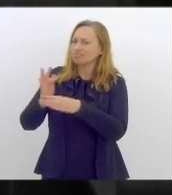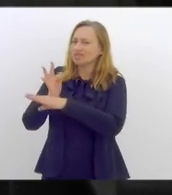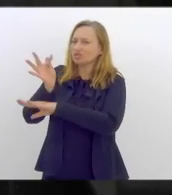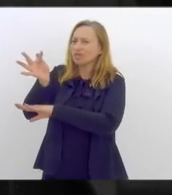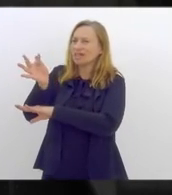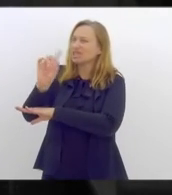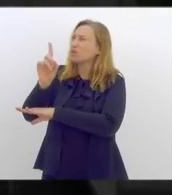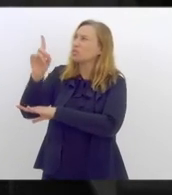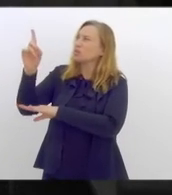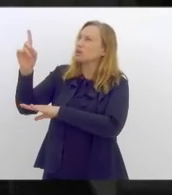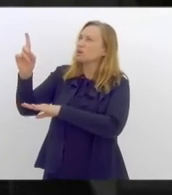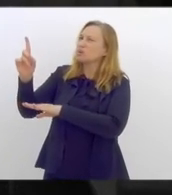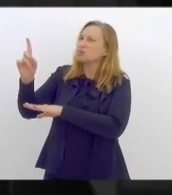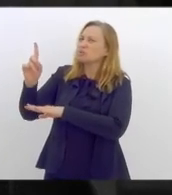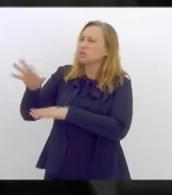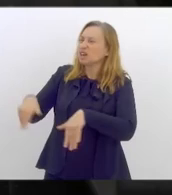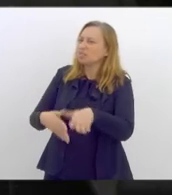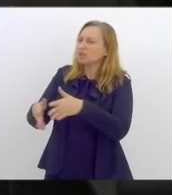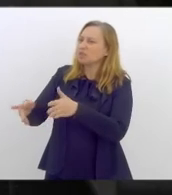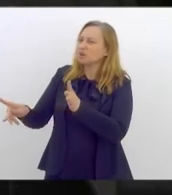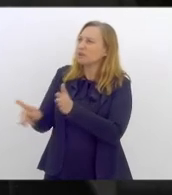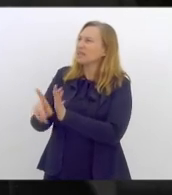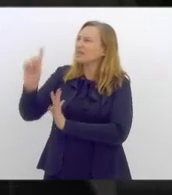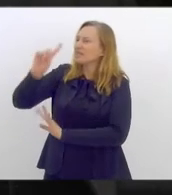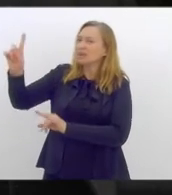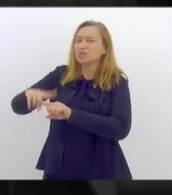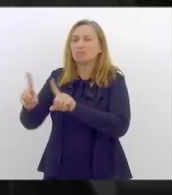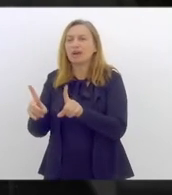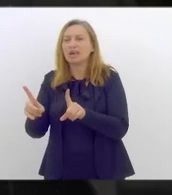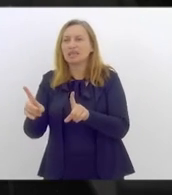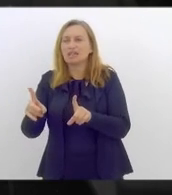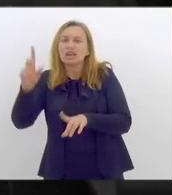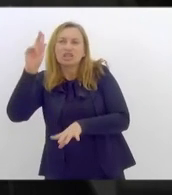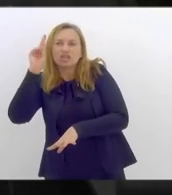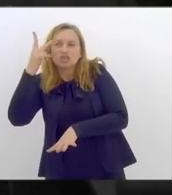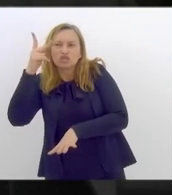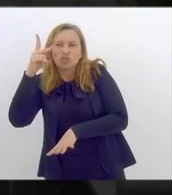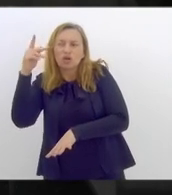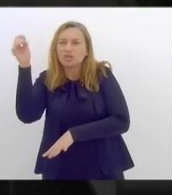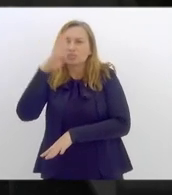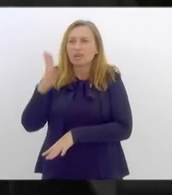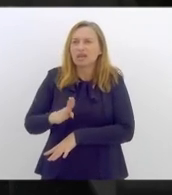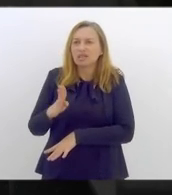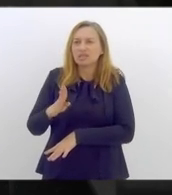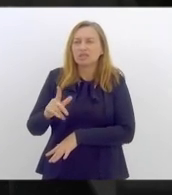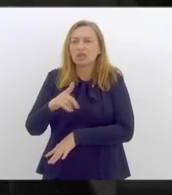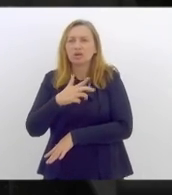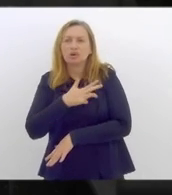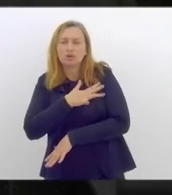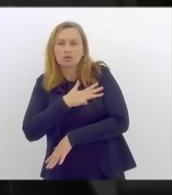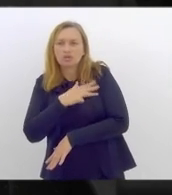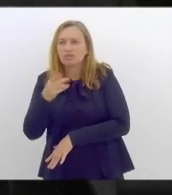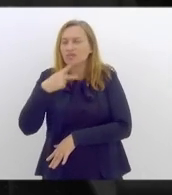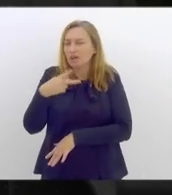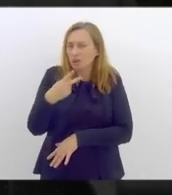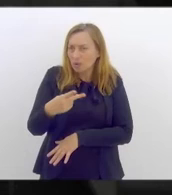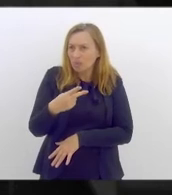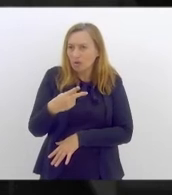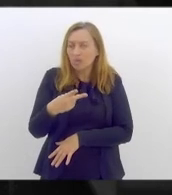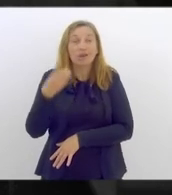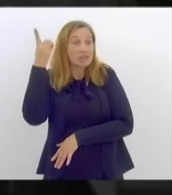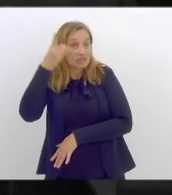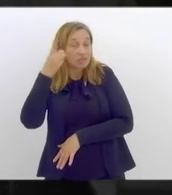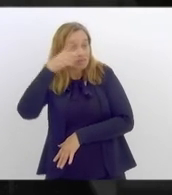novo tempo de um novo ciclo de um novo momento para a história do Rio de Janeiro e do Brasil Lula chegou a anunciar que pretende Luis Paulo tava lá assistindo